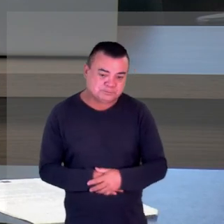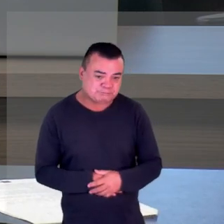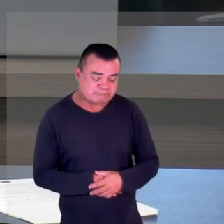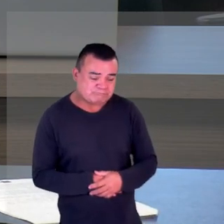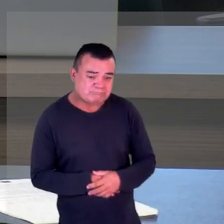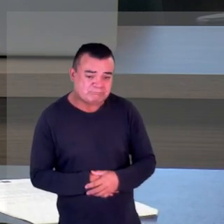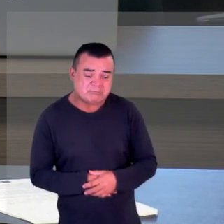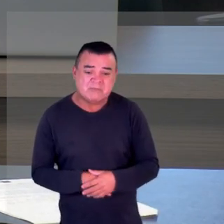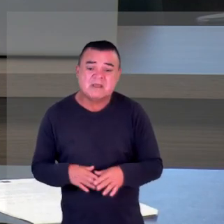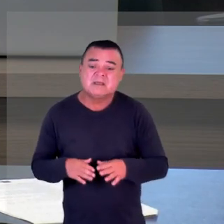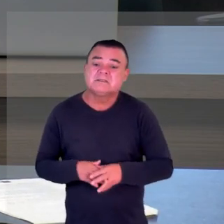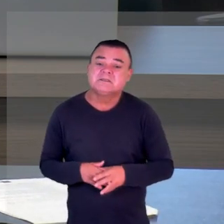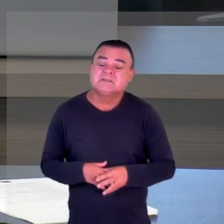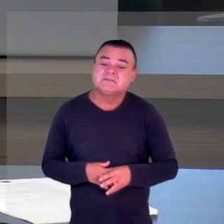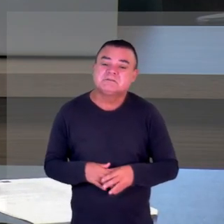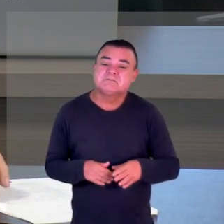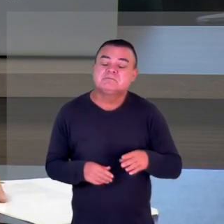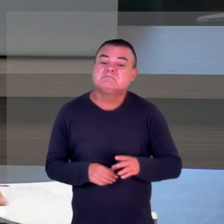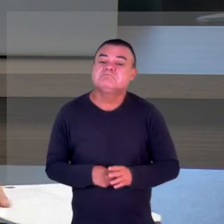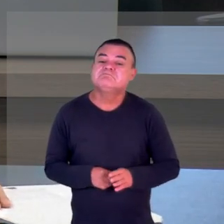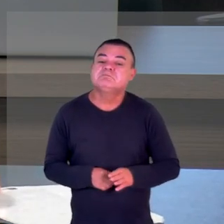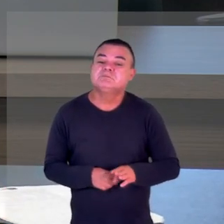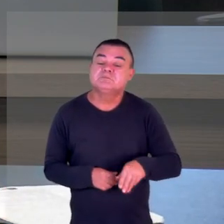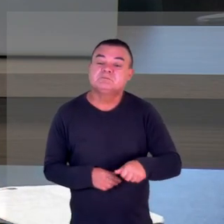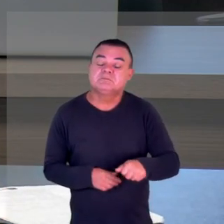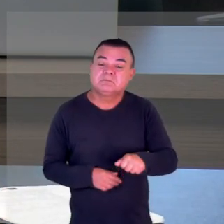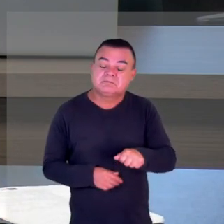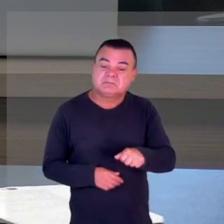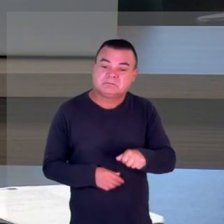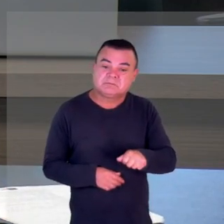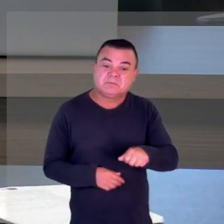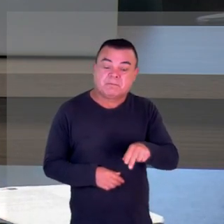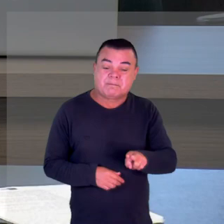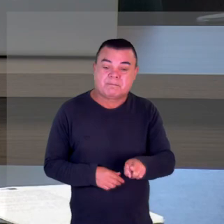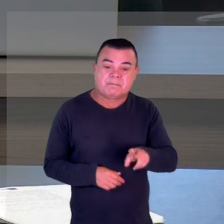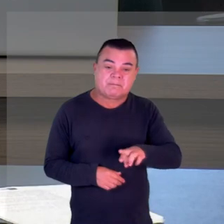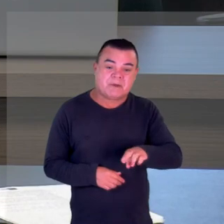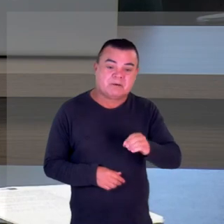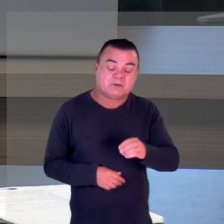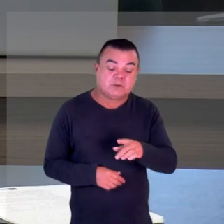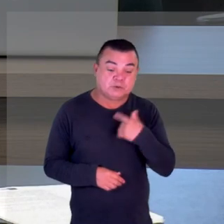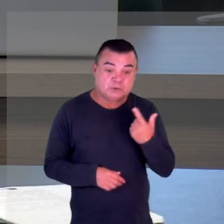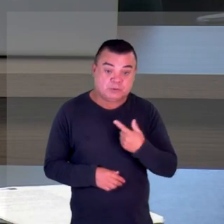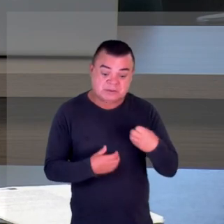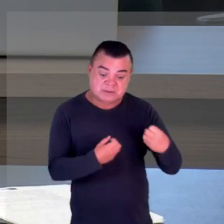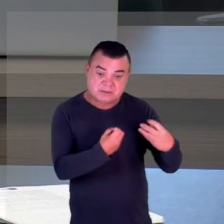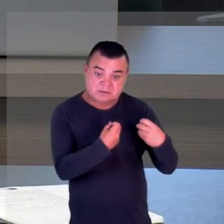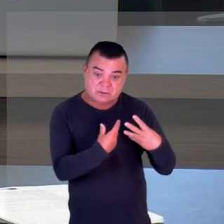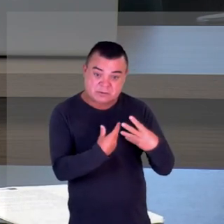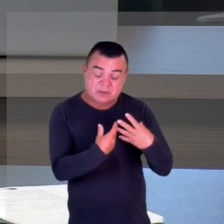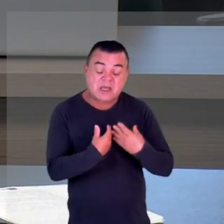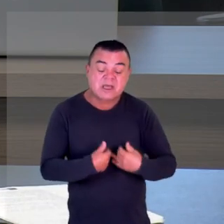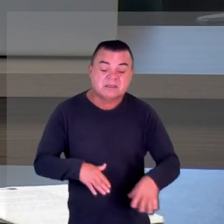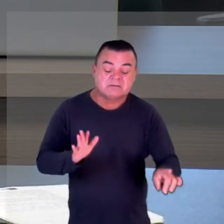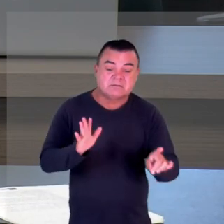que o direito humano alimentação é o direito mais básico de todos né